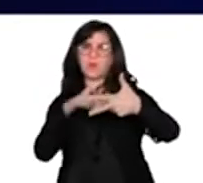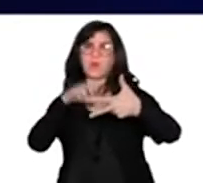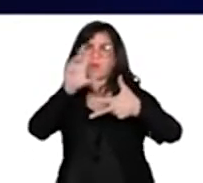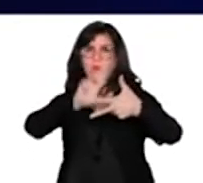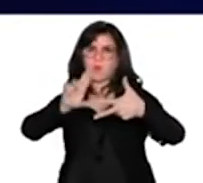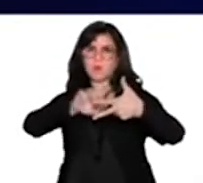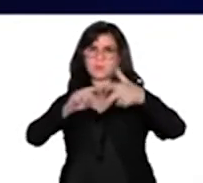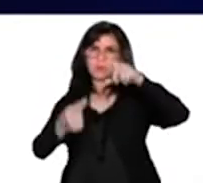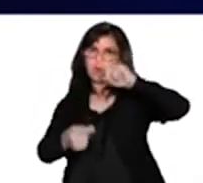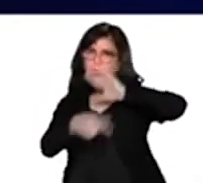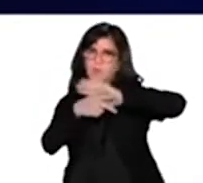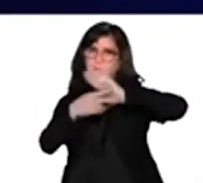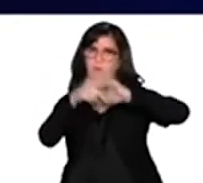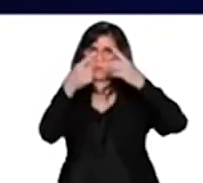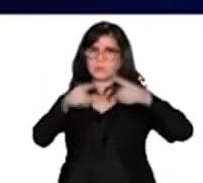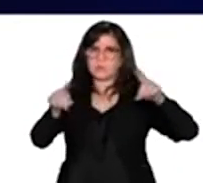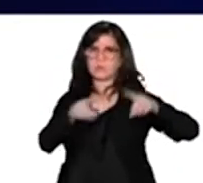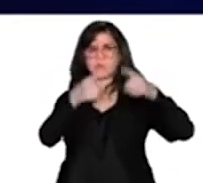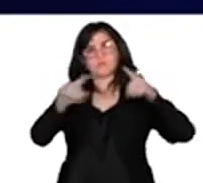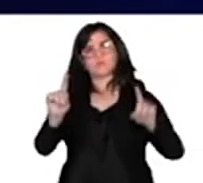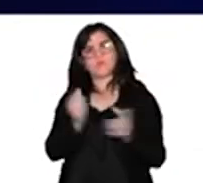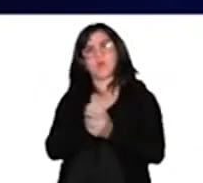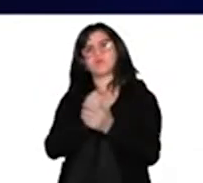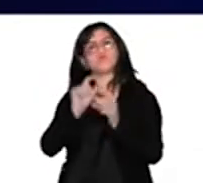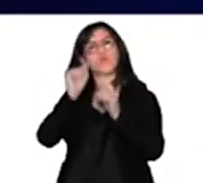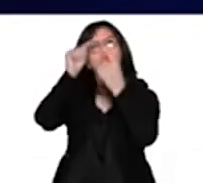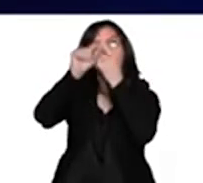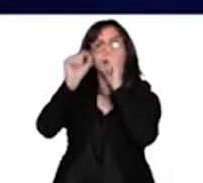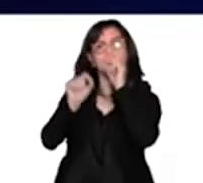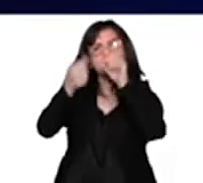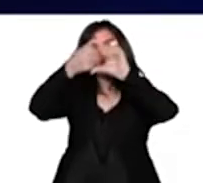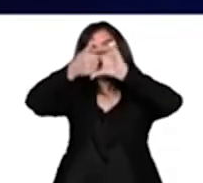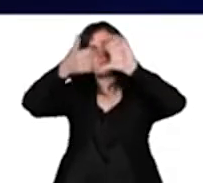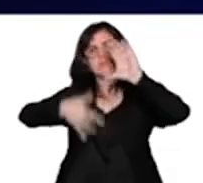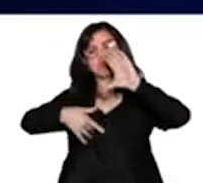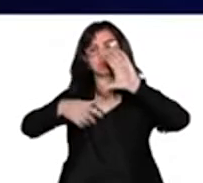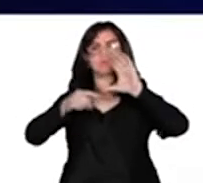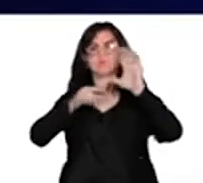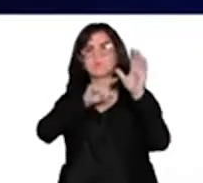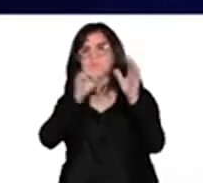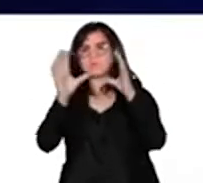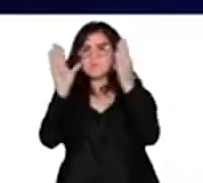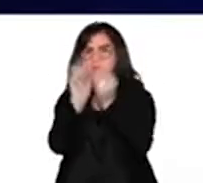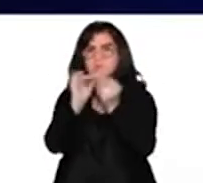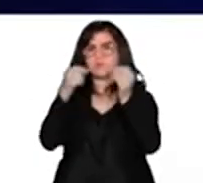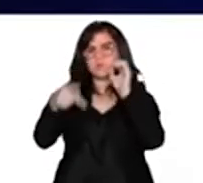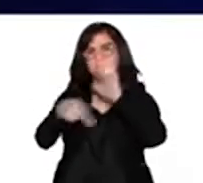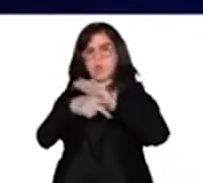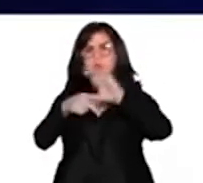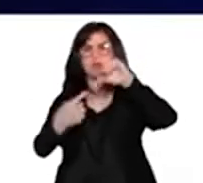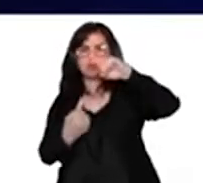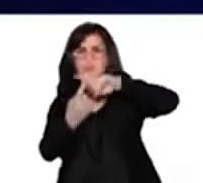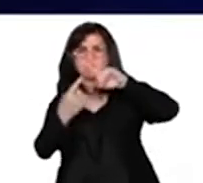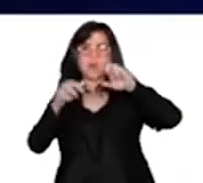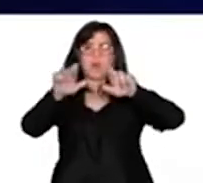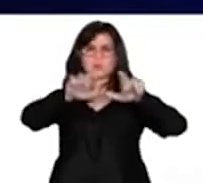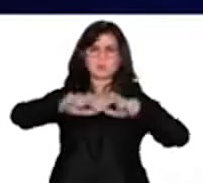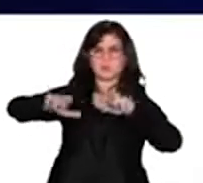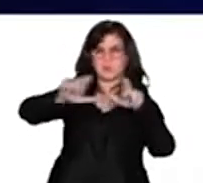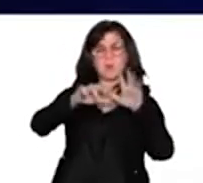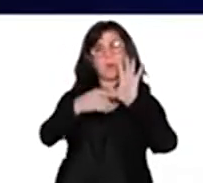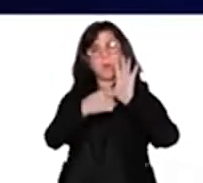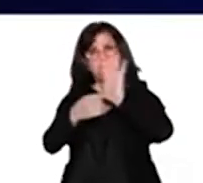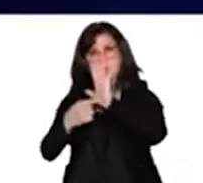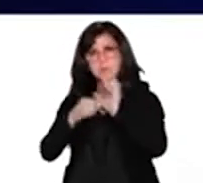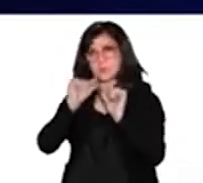estruturas rítmicas, melódicas e harmônicas que buscam caracterizar de forma estilizada o estilo regional. Eu vou mostrar um